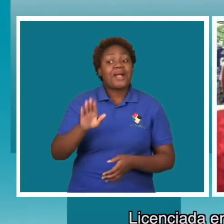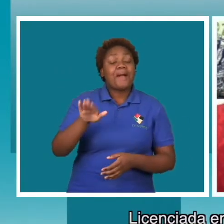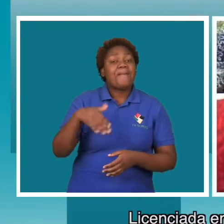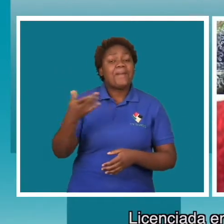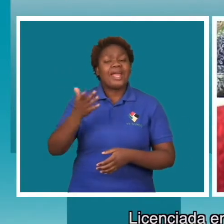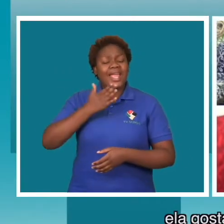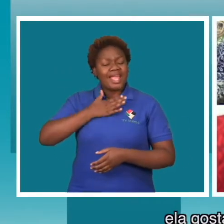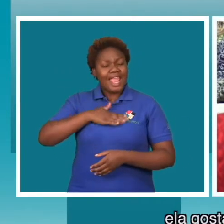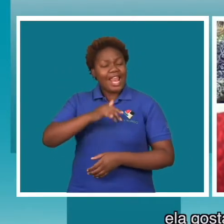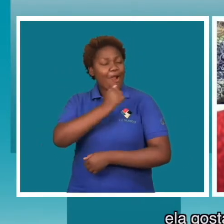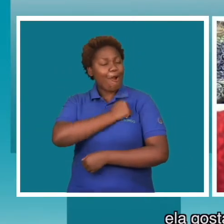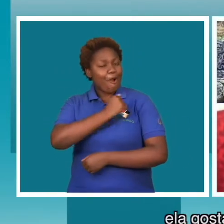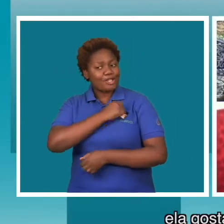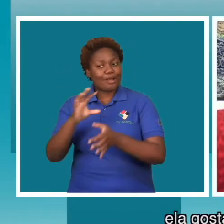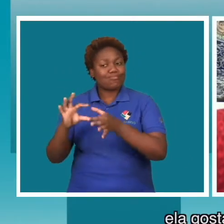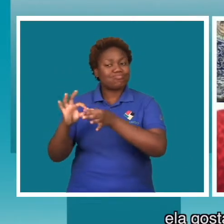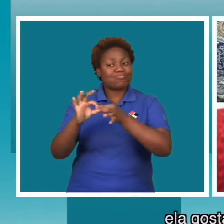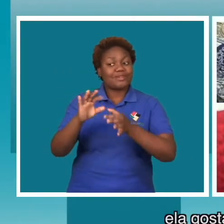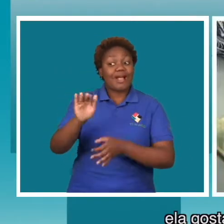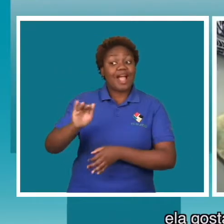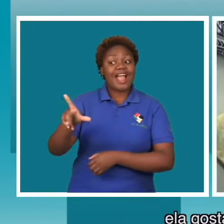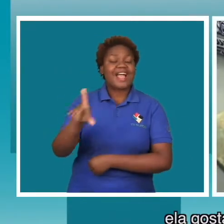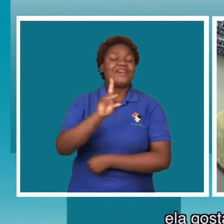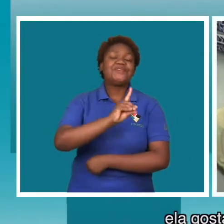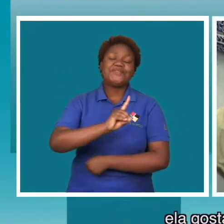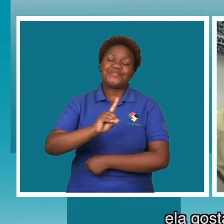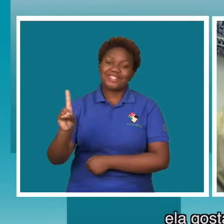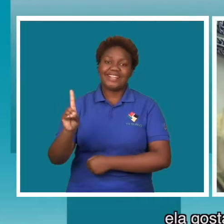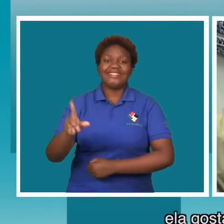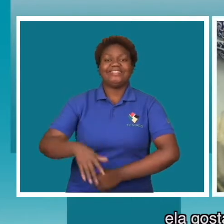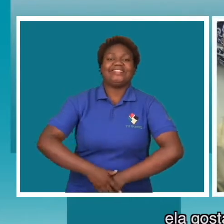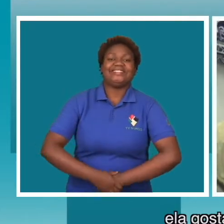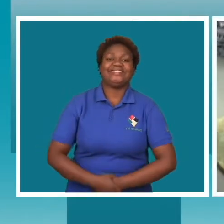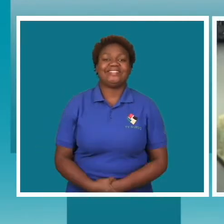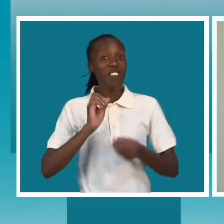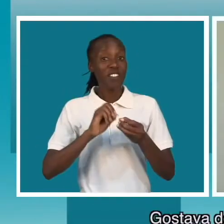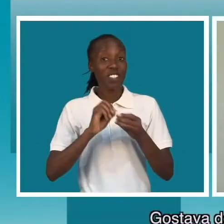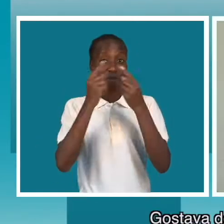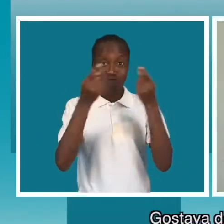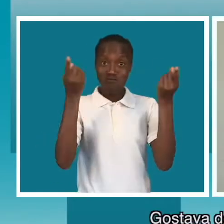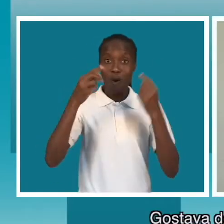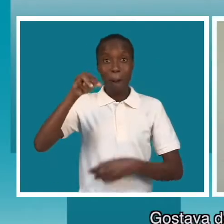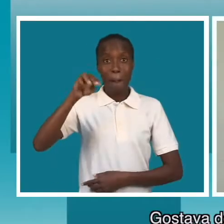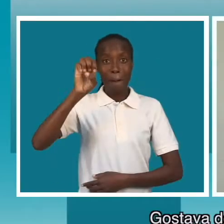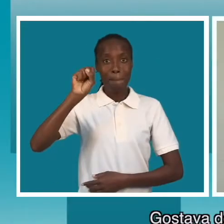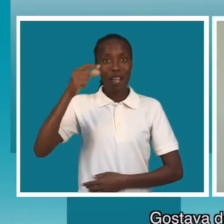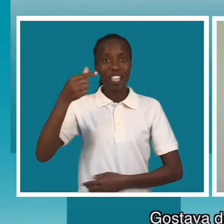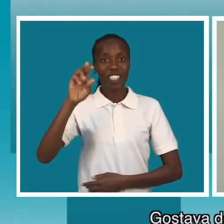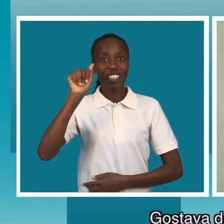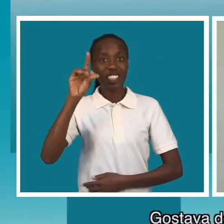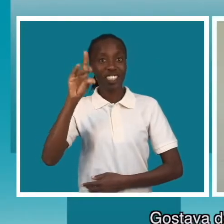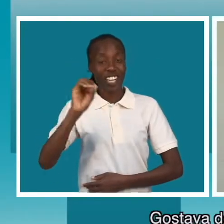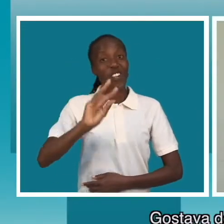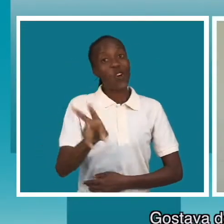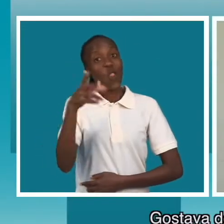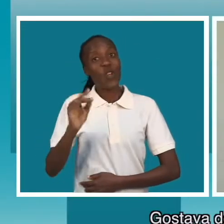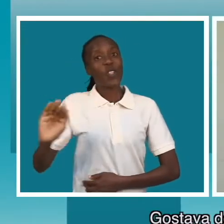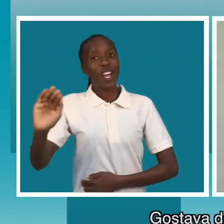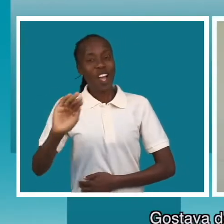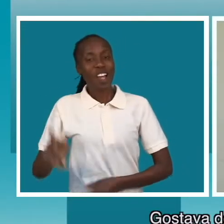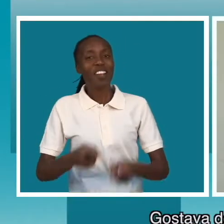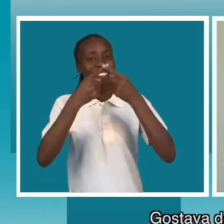finanças ela gostava de se formar numa área ligada à deficiência vai fazer seu mestrado em uma área